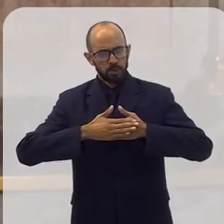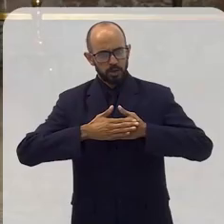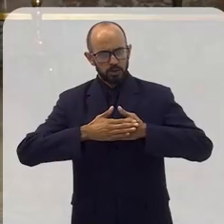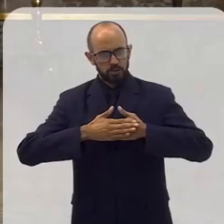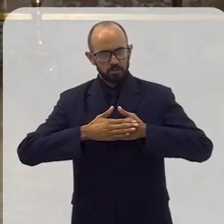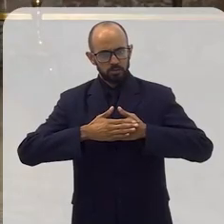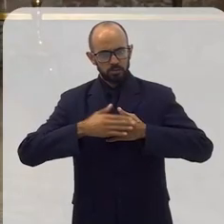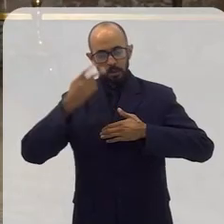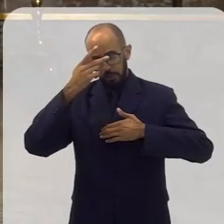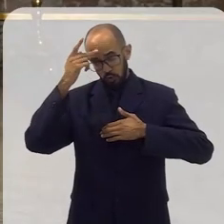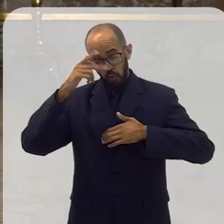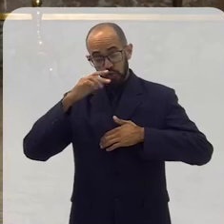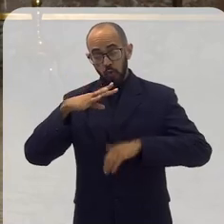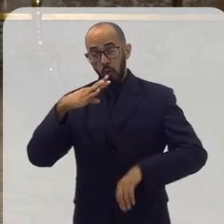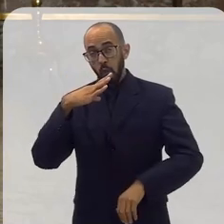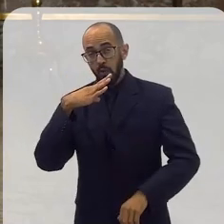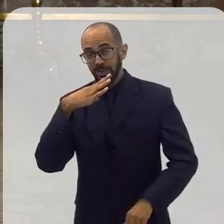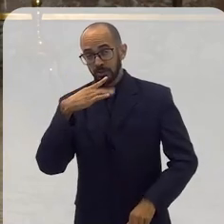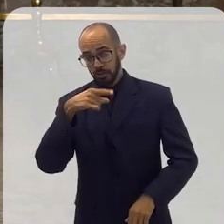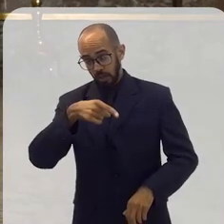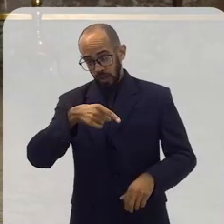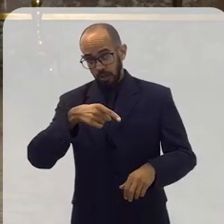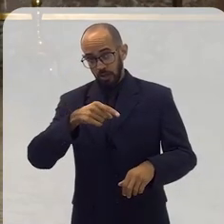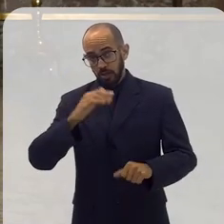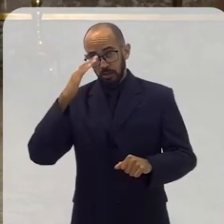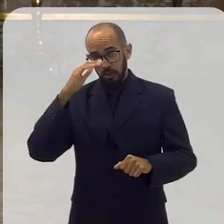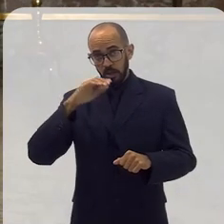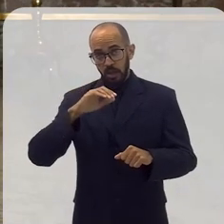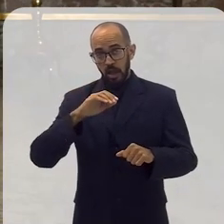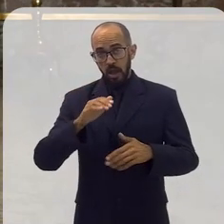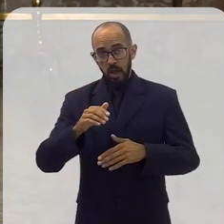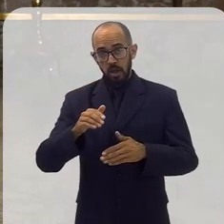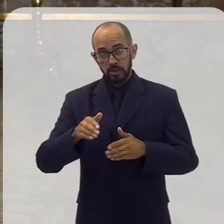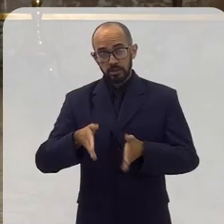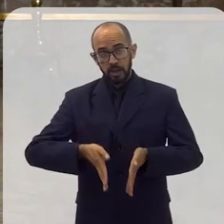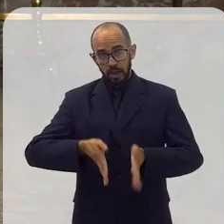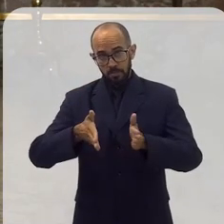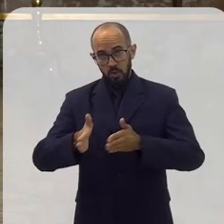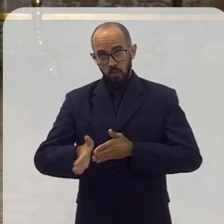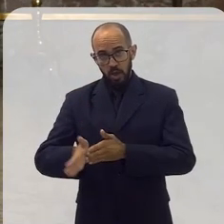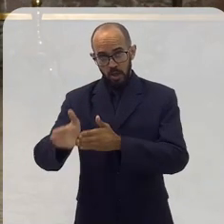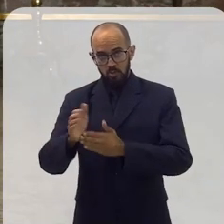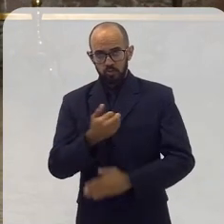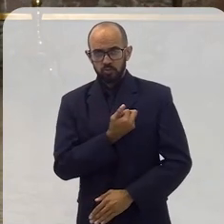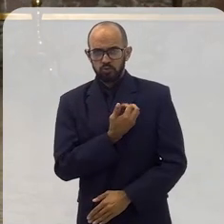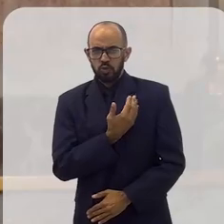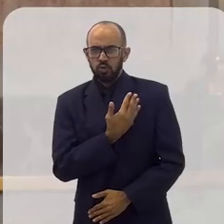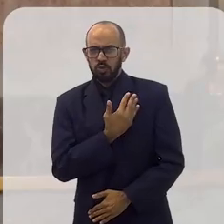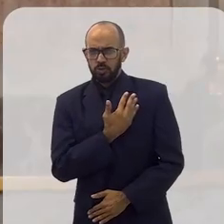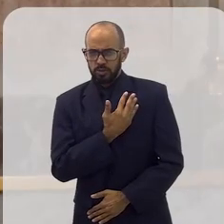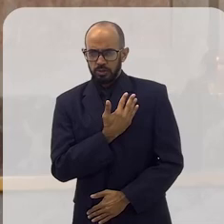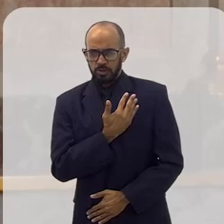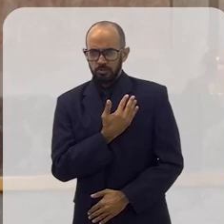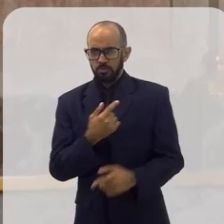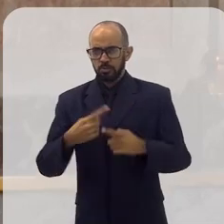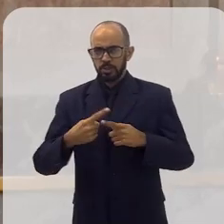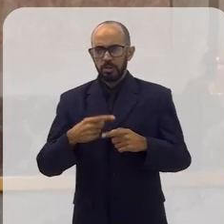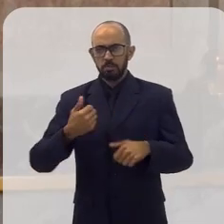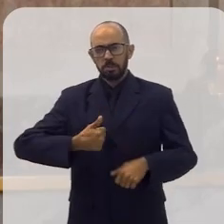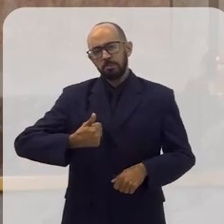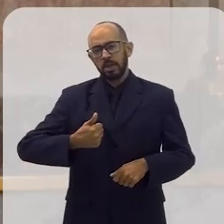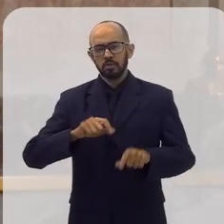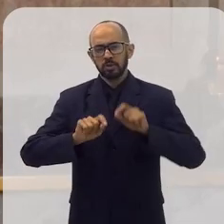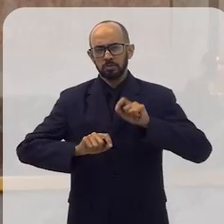da pessoa. Certo. De conhecer, primeiro, a ortodoxia. Porque para chegar a ser ortodoxo,